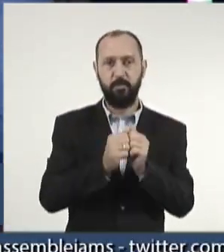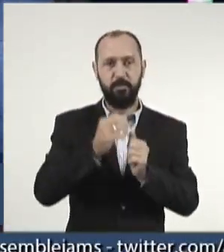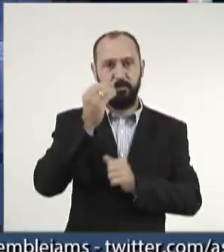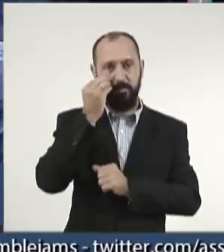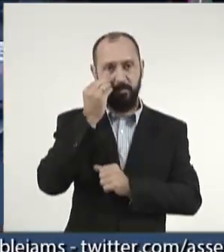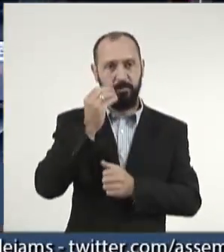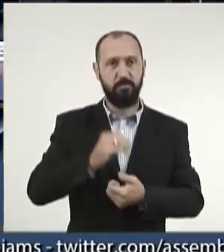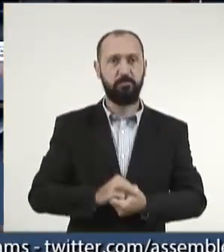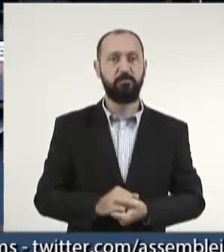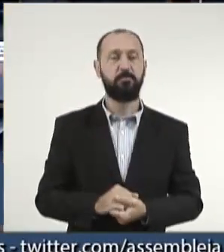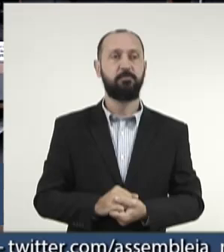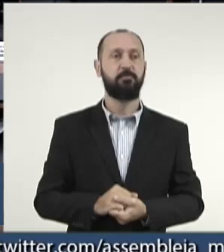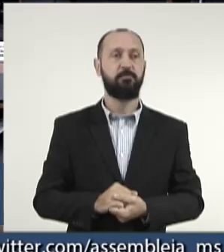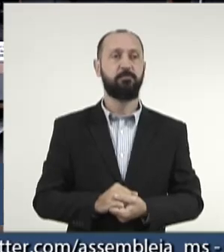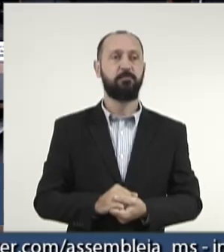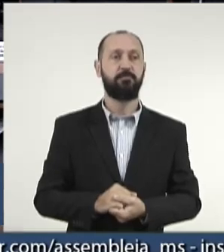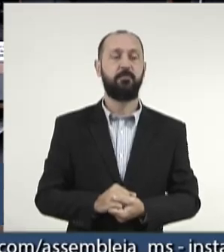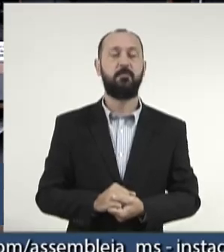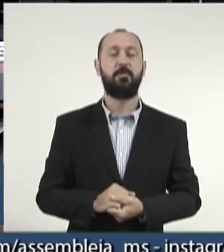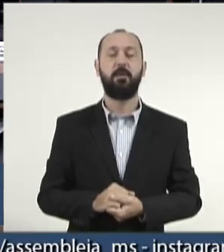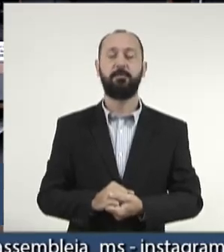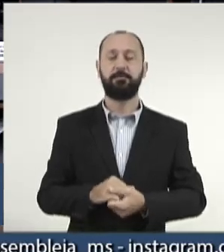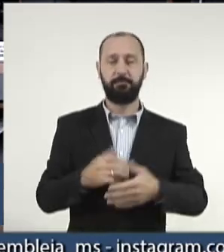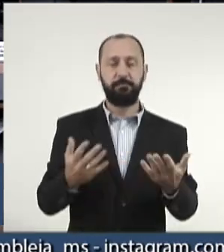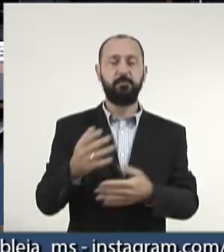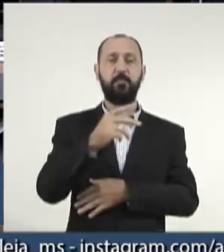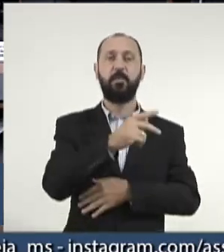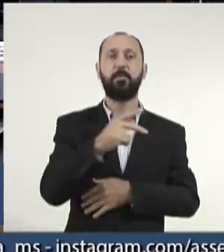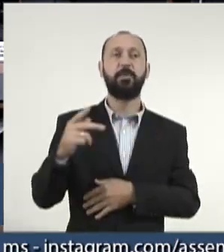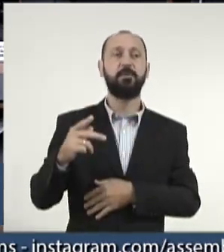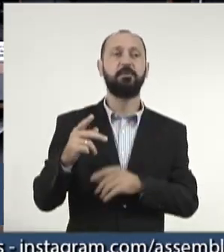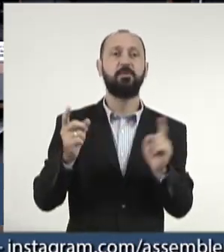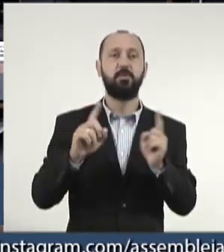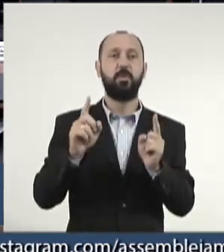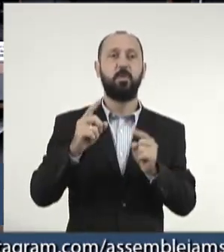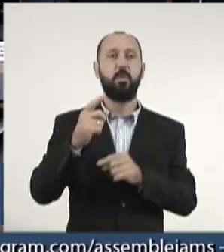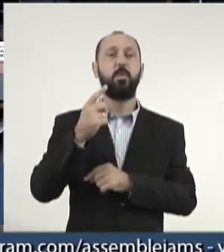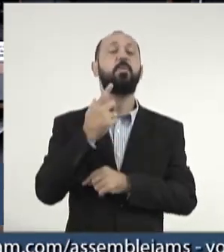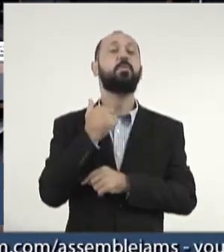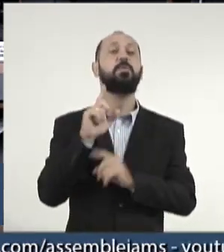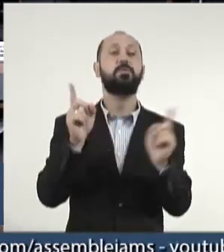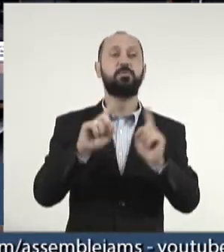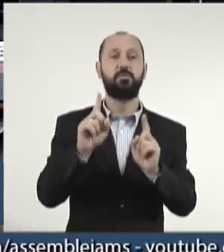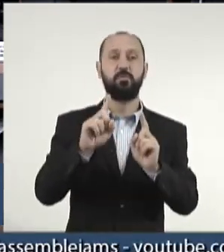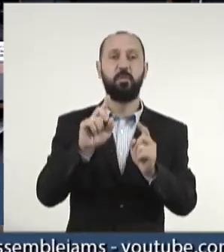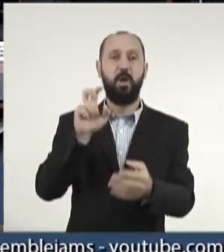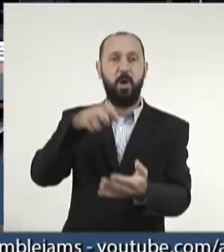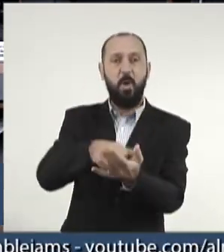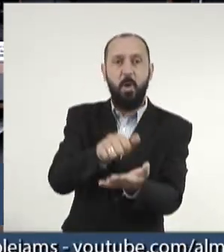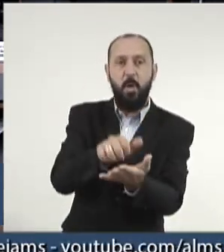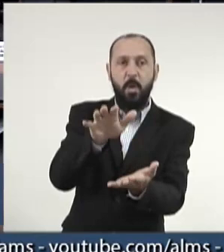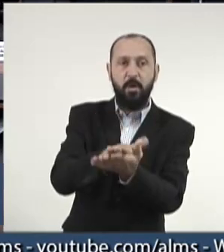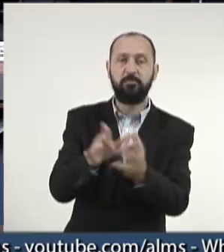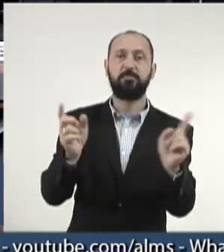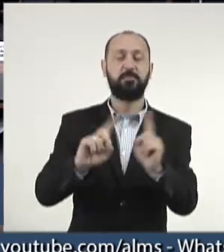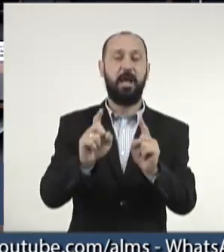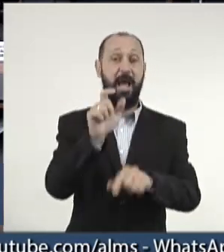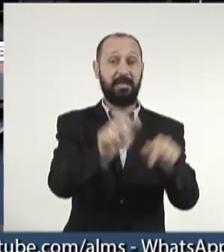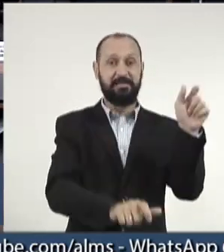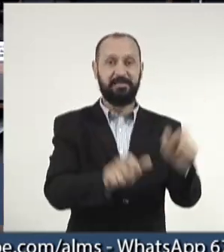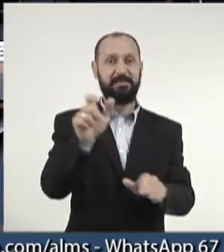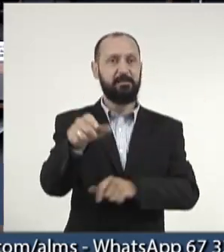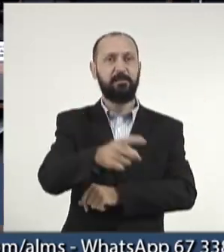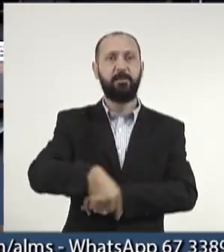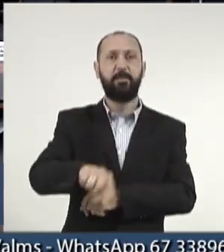testes? Muito bem, senhor presidente. Na verdade, o nosso intuito aqui não é de condenar, né, as pessoas